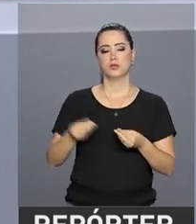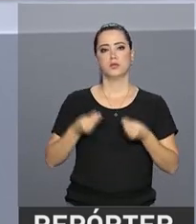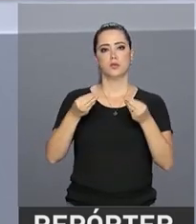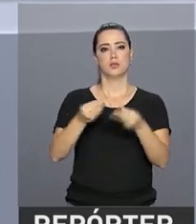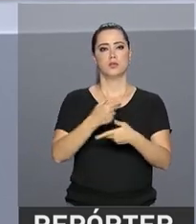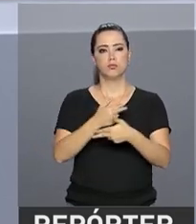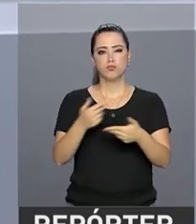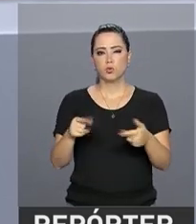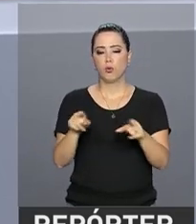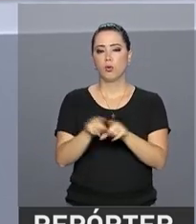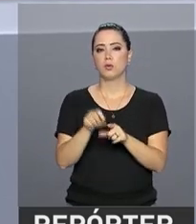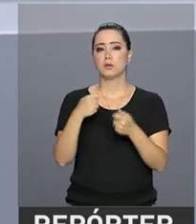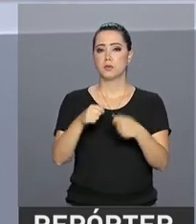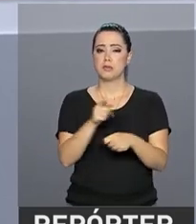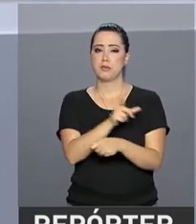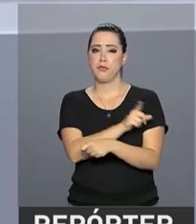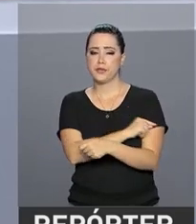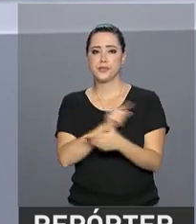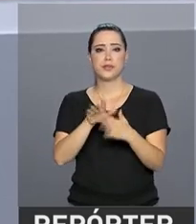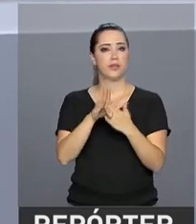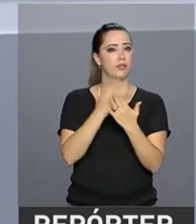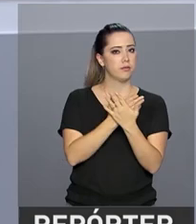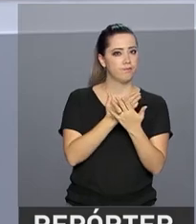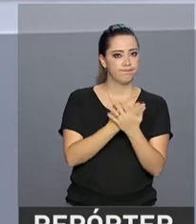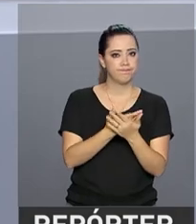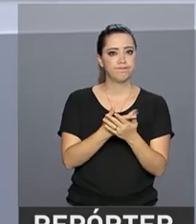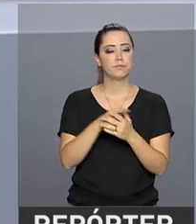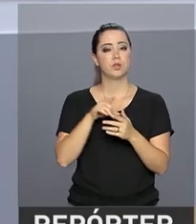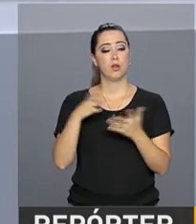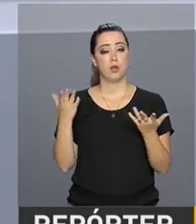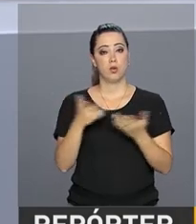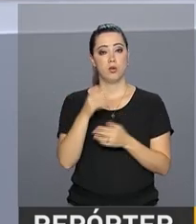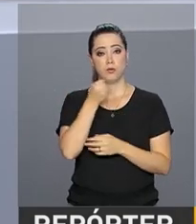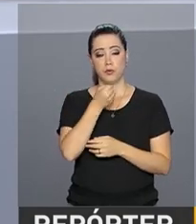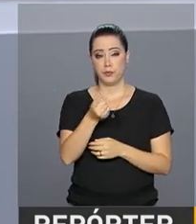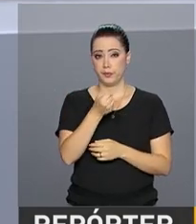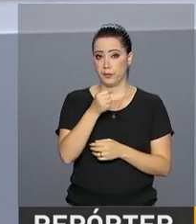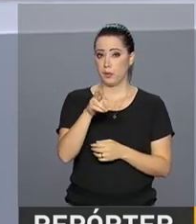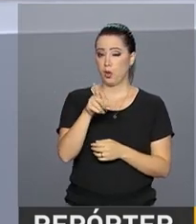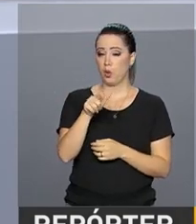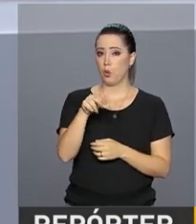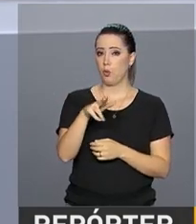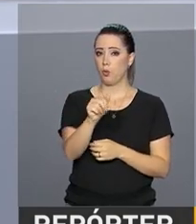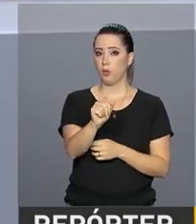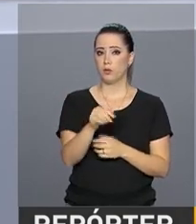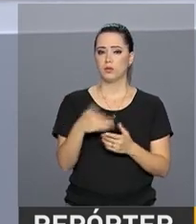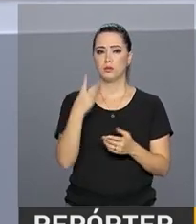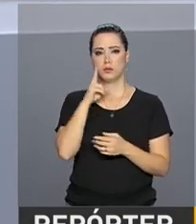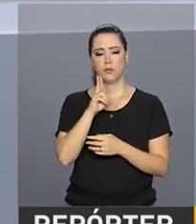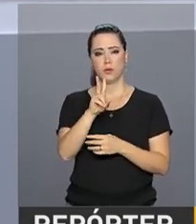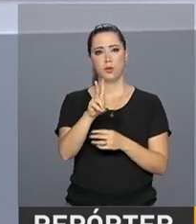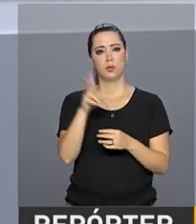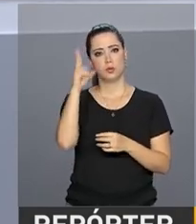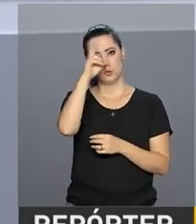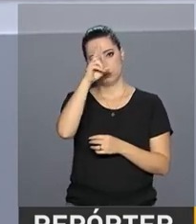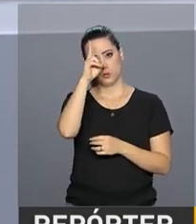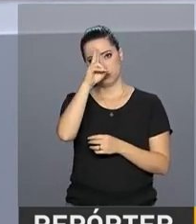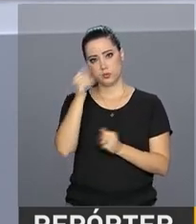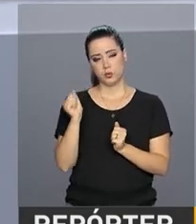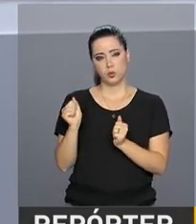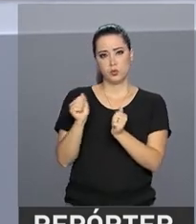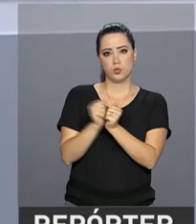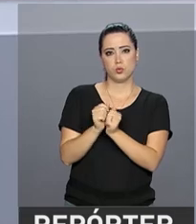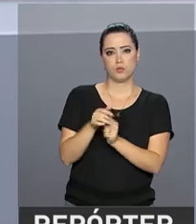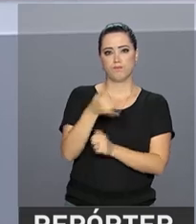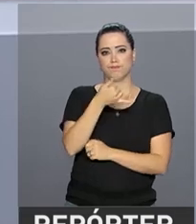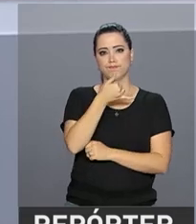alimentação, escola e vacinas. As repórteres Luana Karen e Márcia Fernandes estão acompanhando toda essa história que carrega na